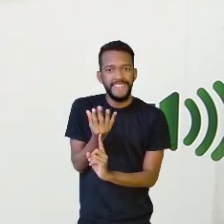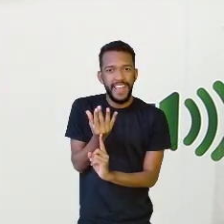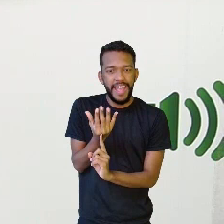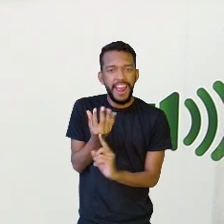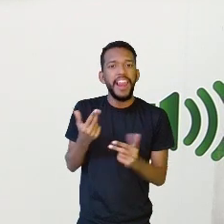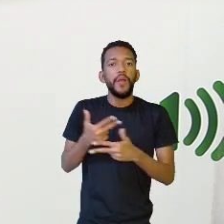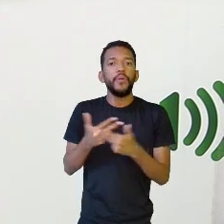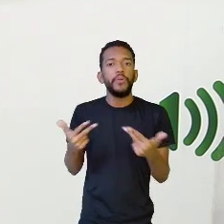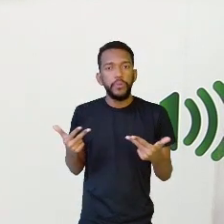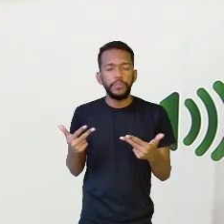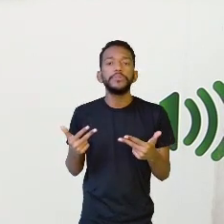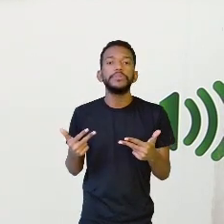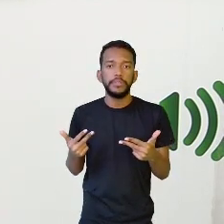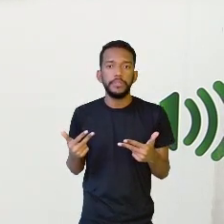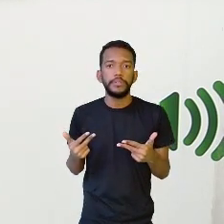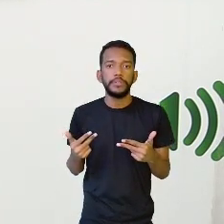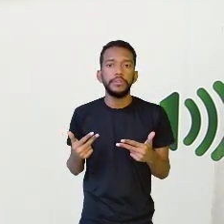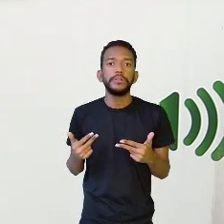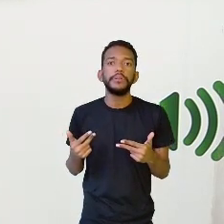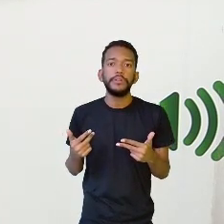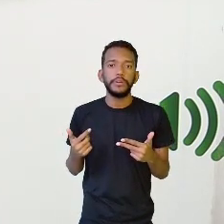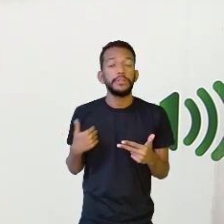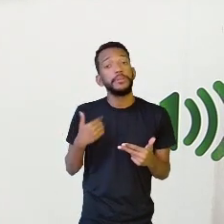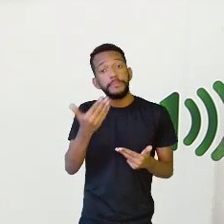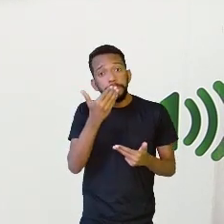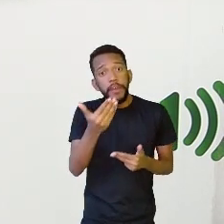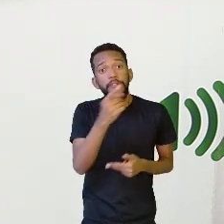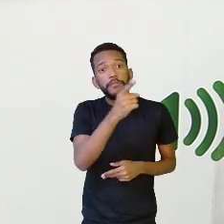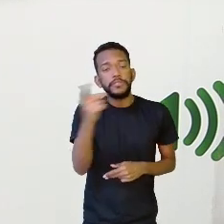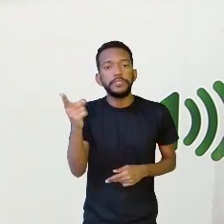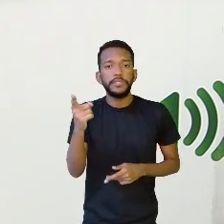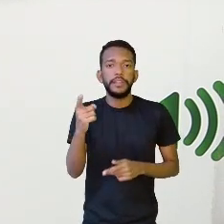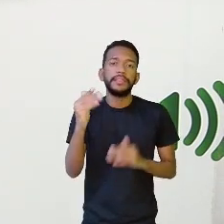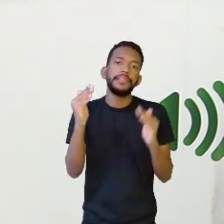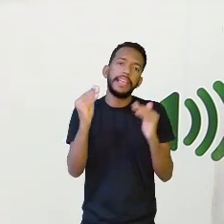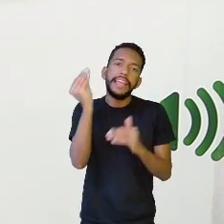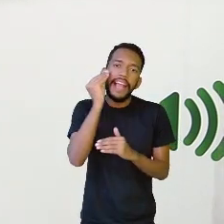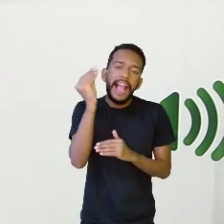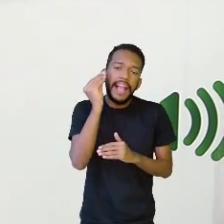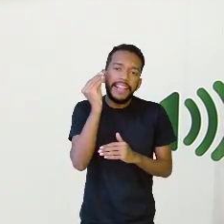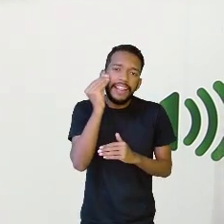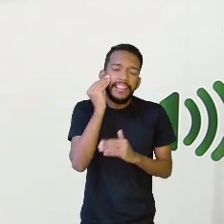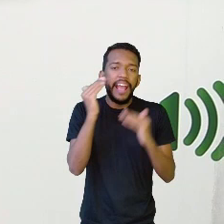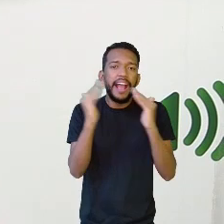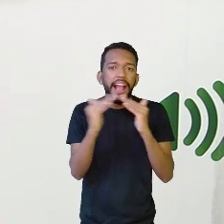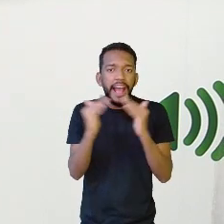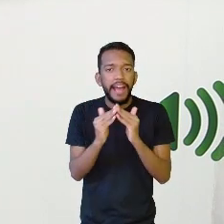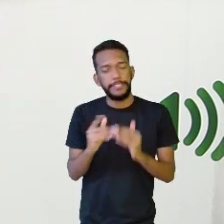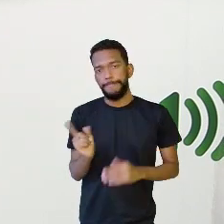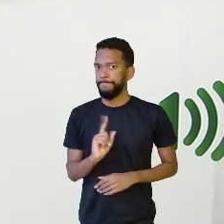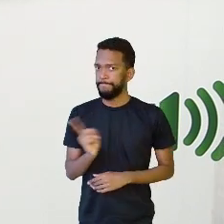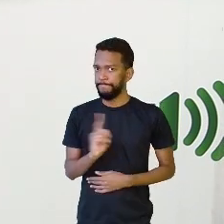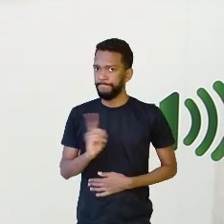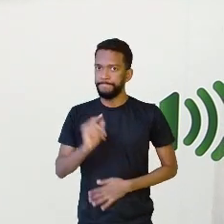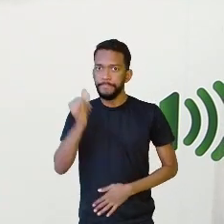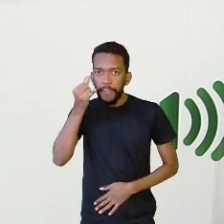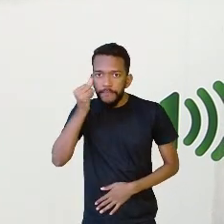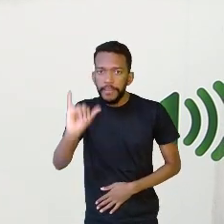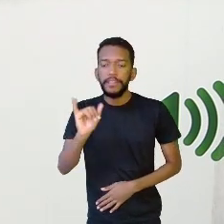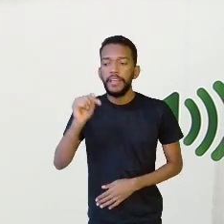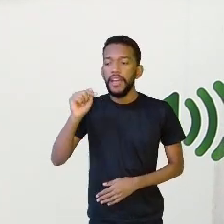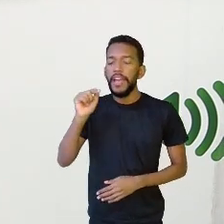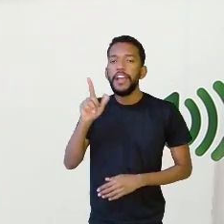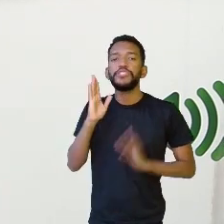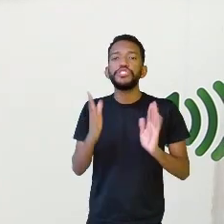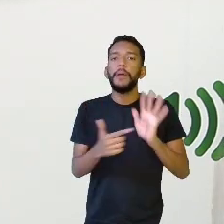quando a gente coloca o copo em cima, eu até peço que vocês não tentem fazer essa experiência em casa. Isso aqui foi